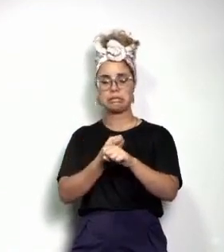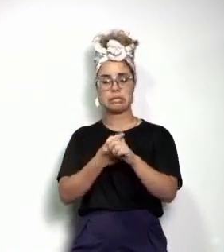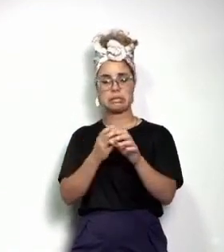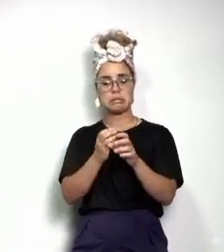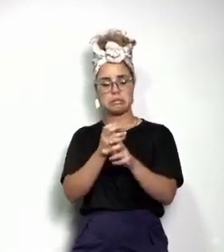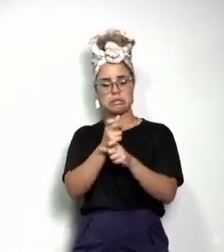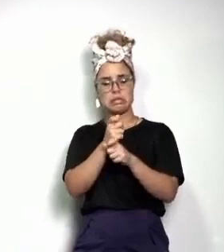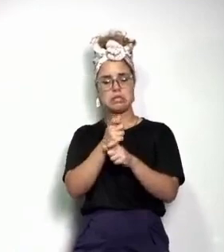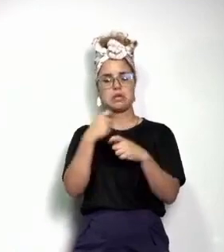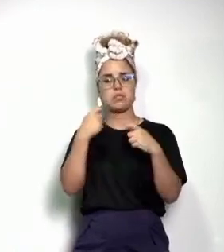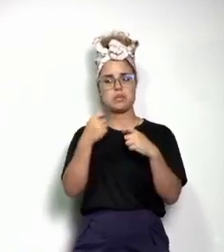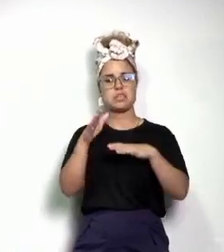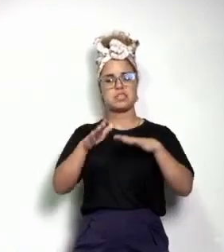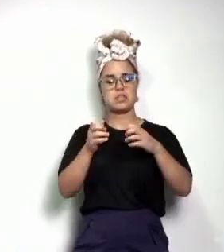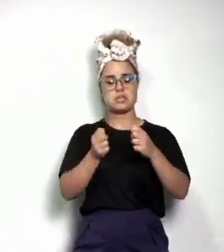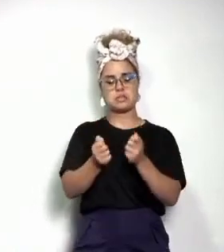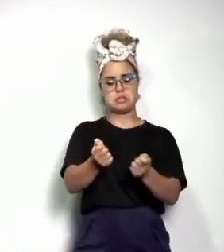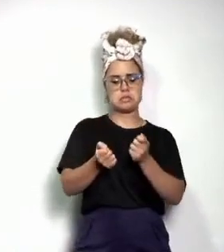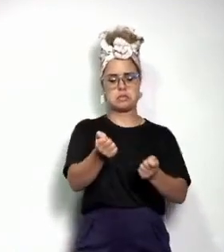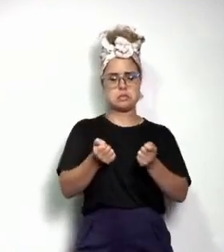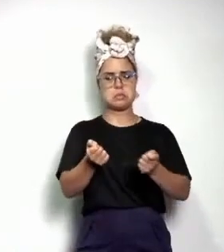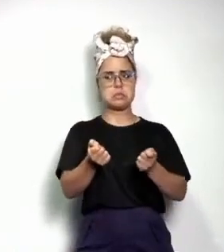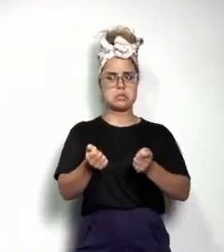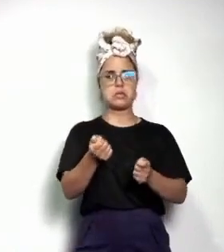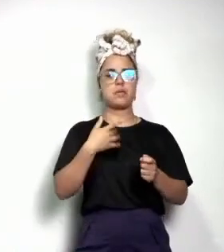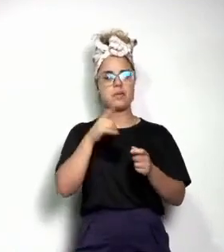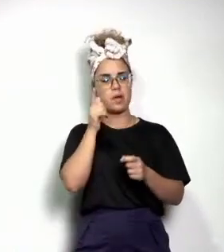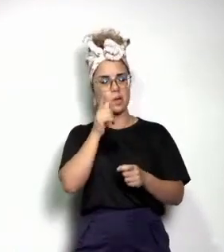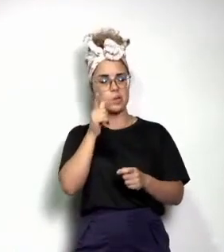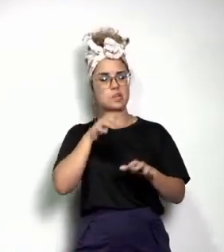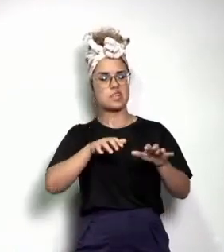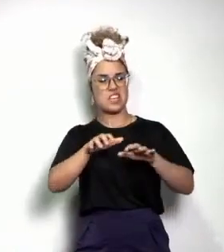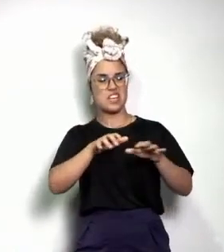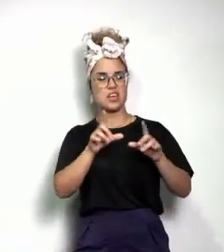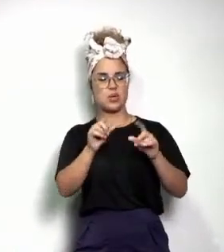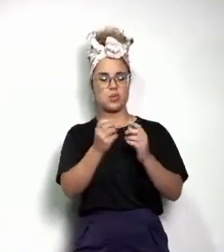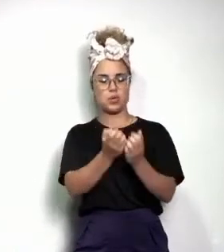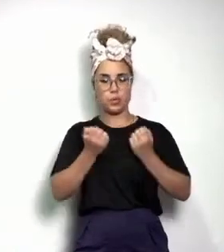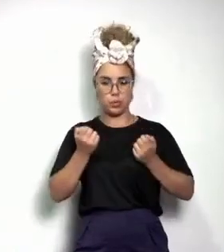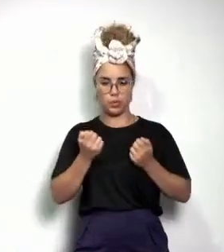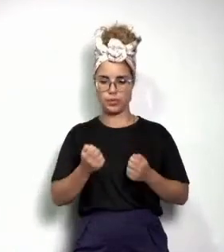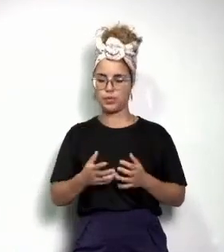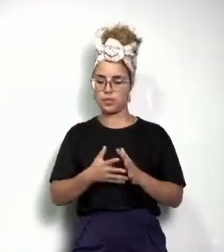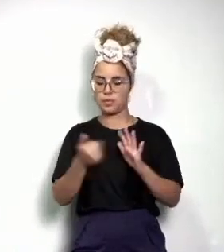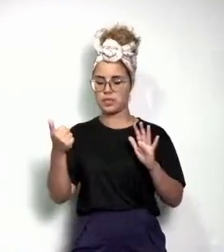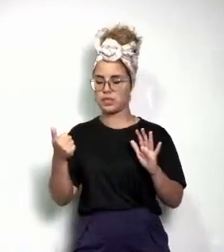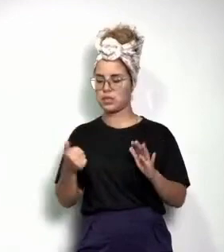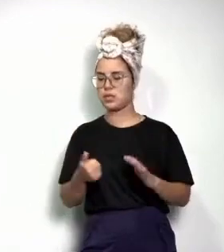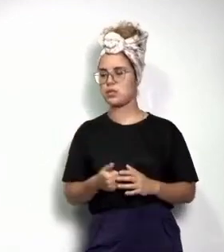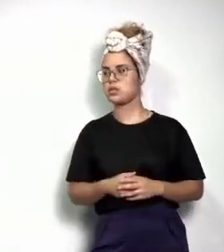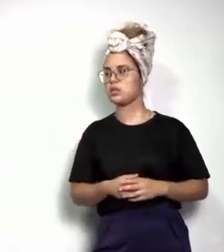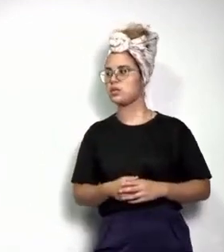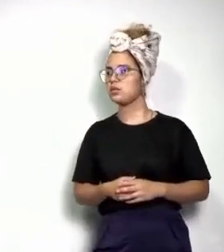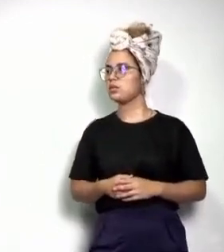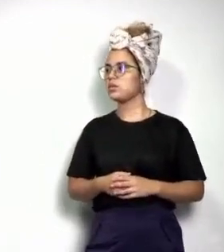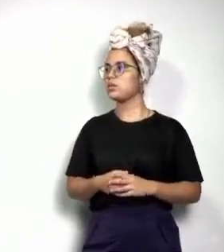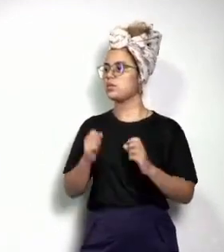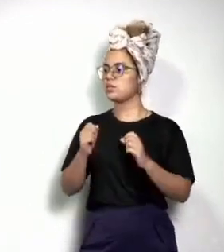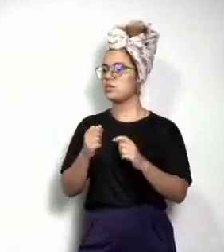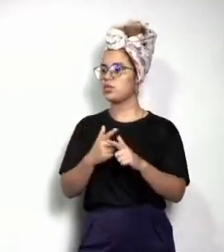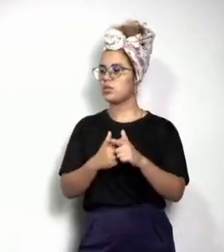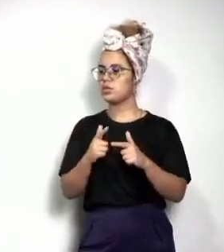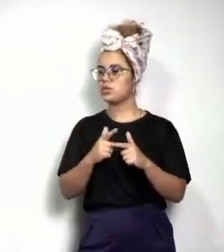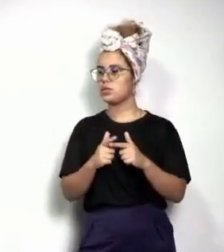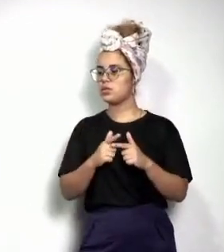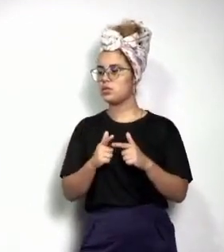um pequeno balancinho assim para ele conseguir escapar. Pode deixar lá também, e aí vocês podem separar